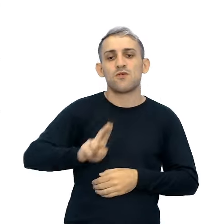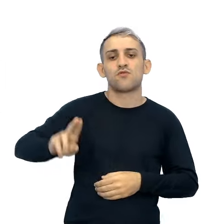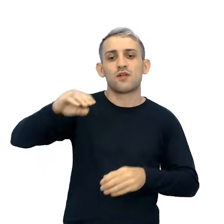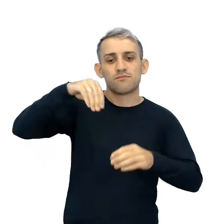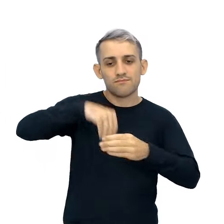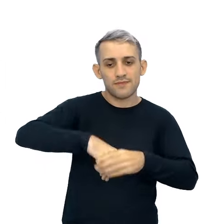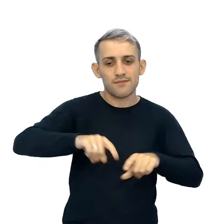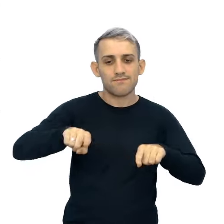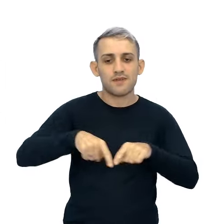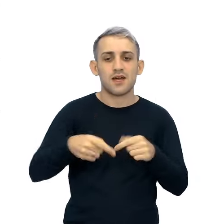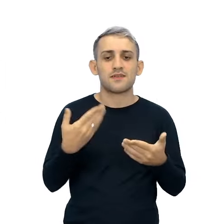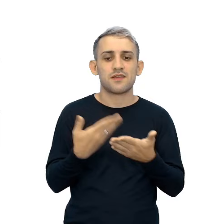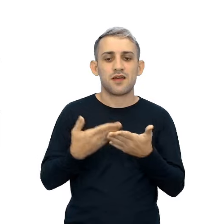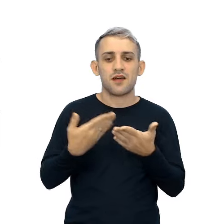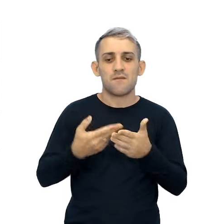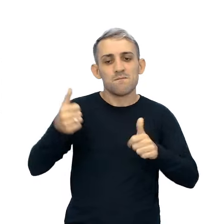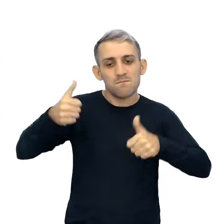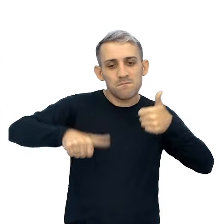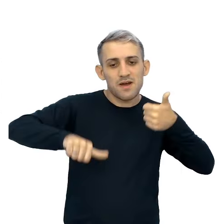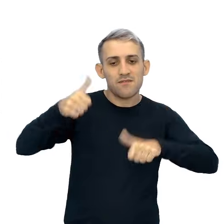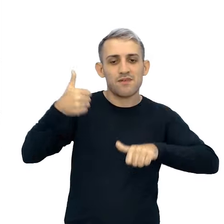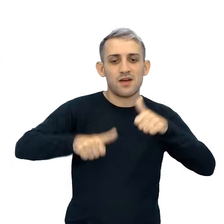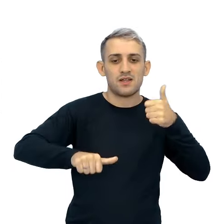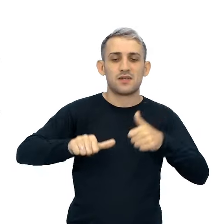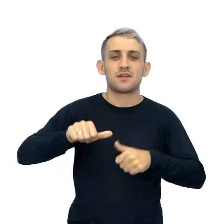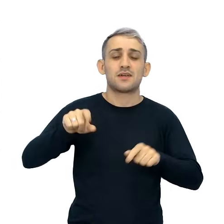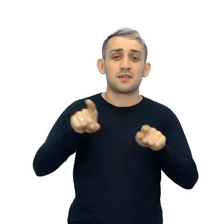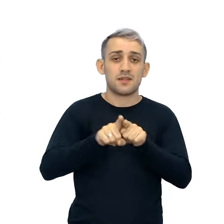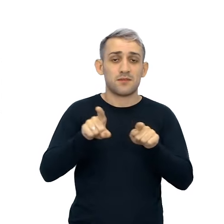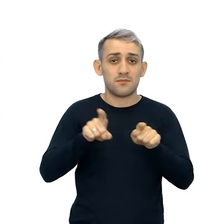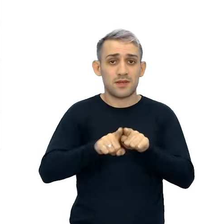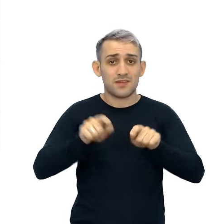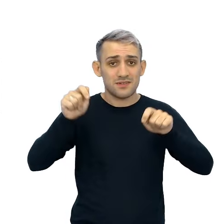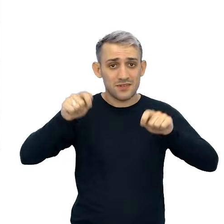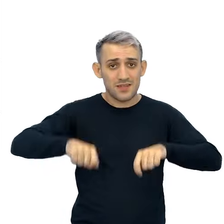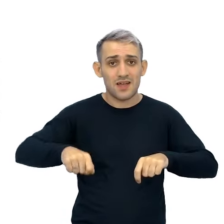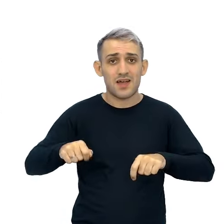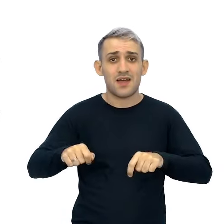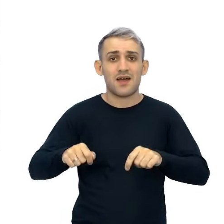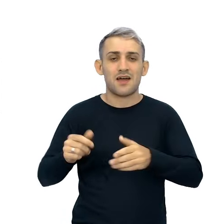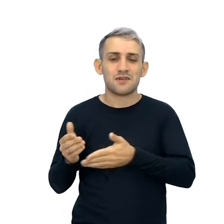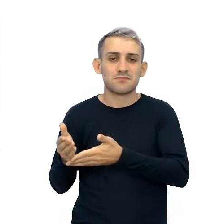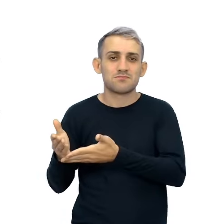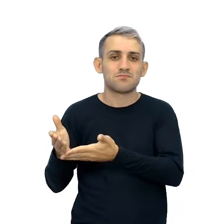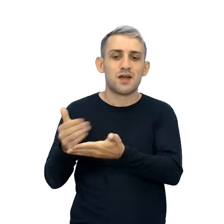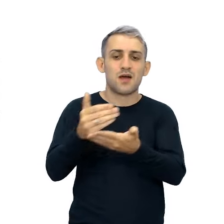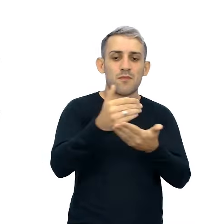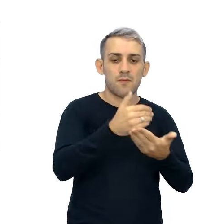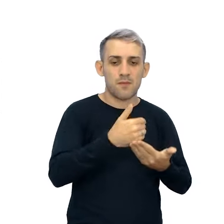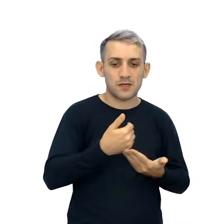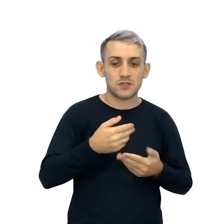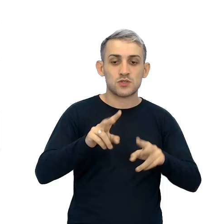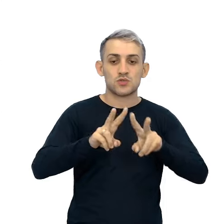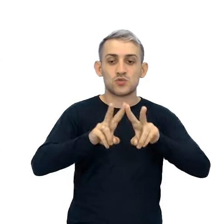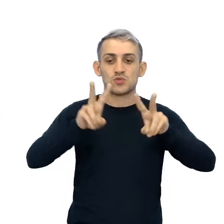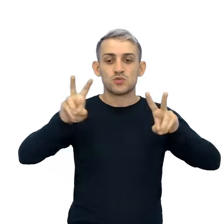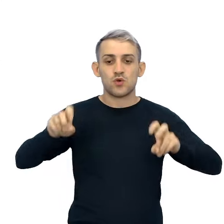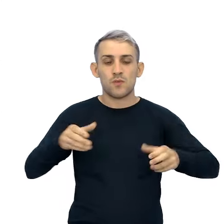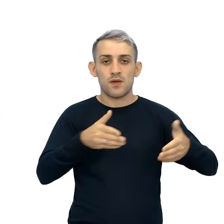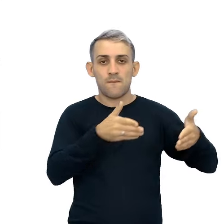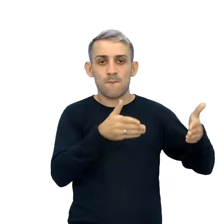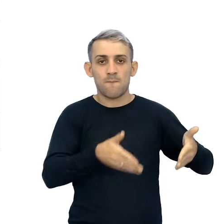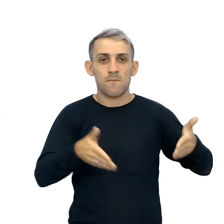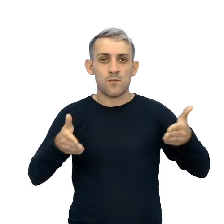para avaliar, não é? Ou para coletar evidências em relação a todo o processo